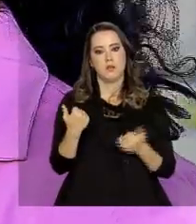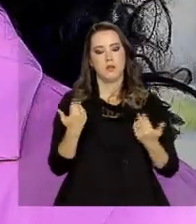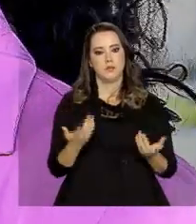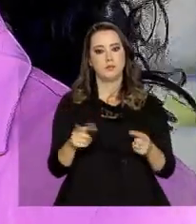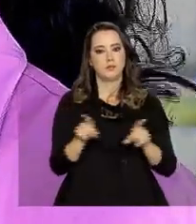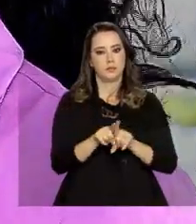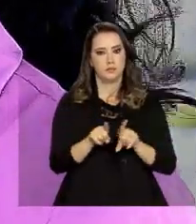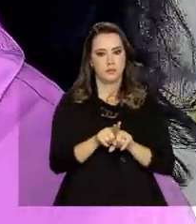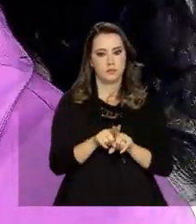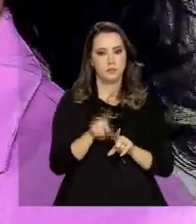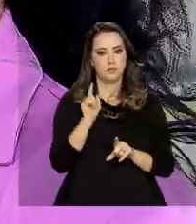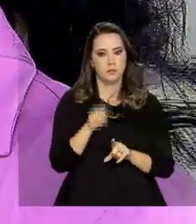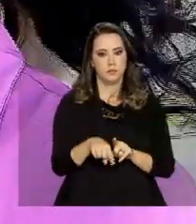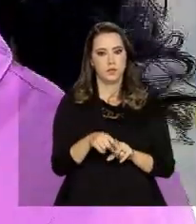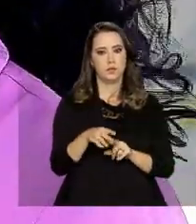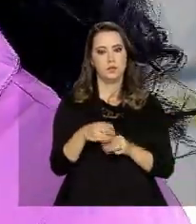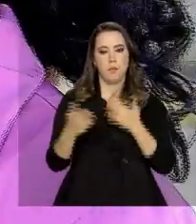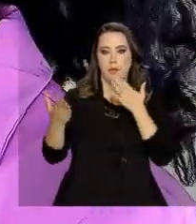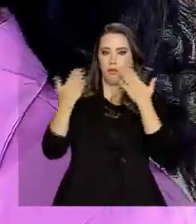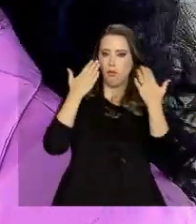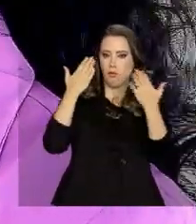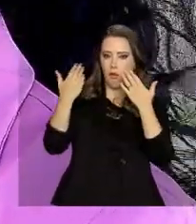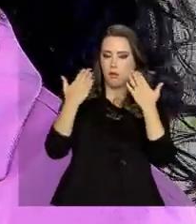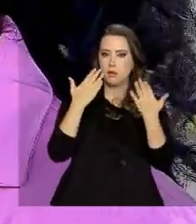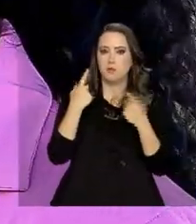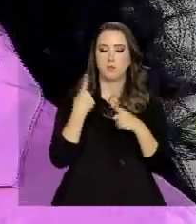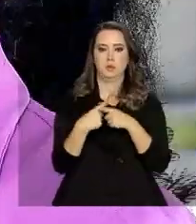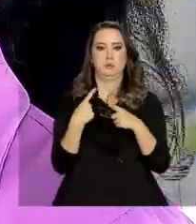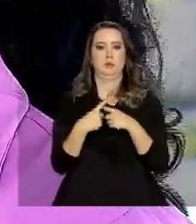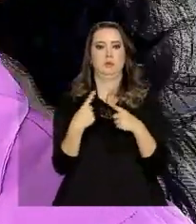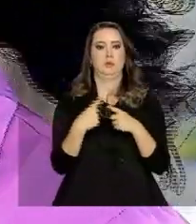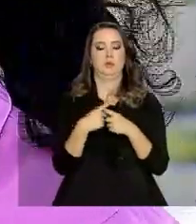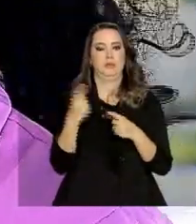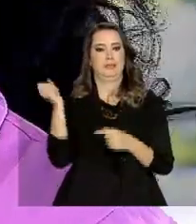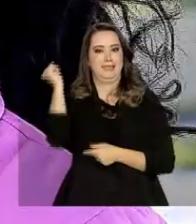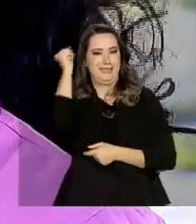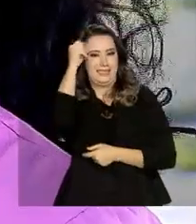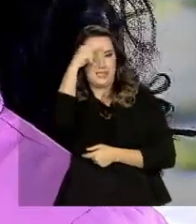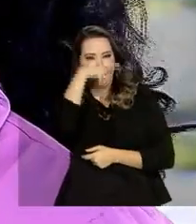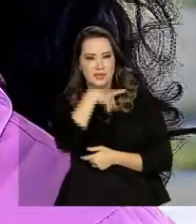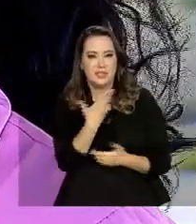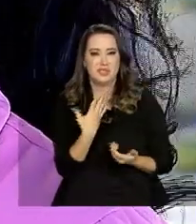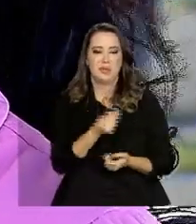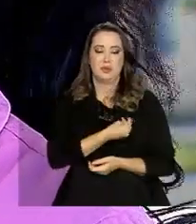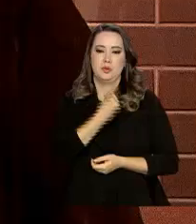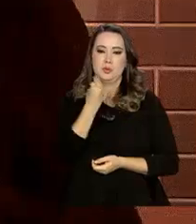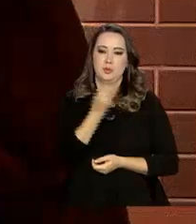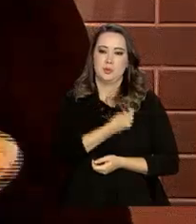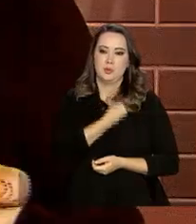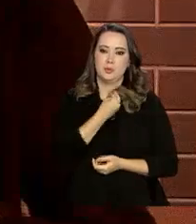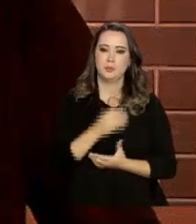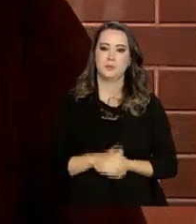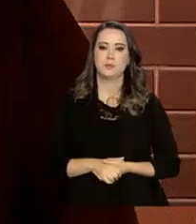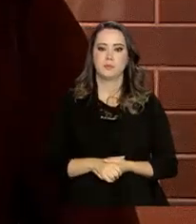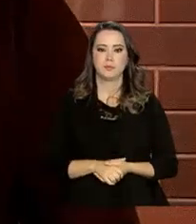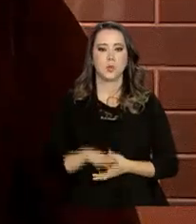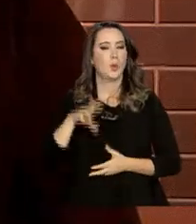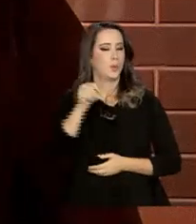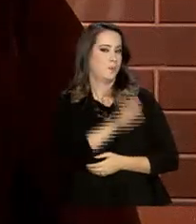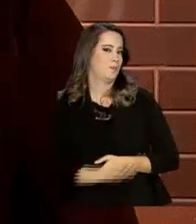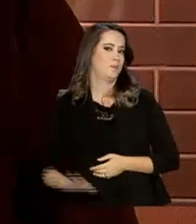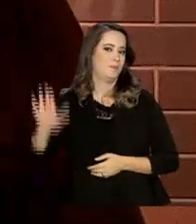também por fazer terapia comunitária porque estava passando um problema muito difícil né em todo o país